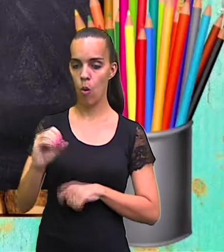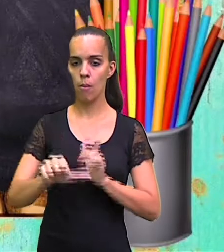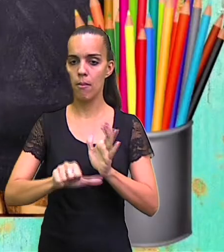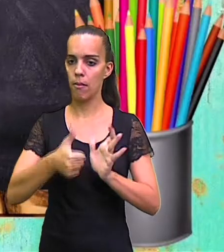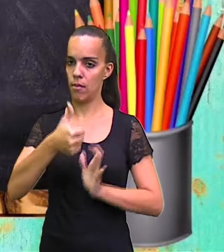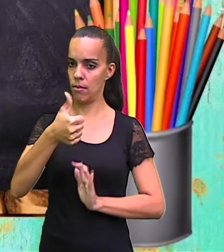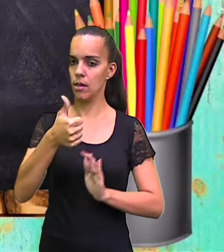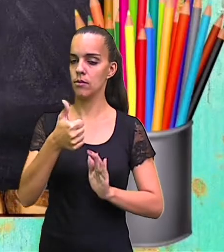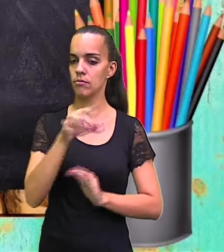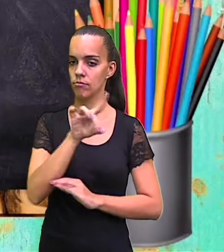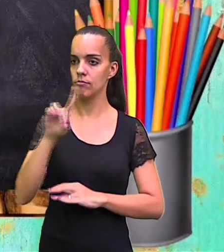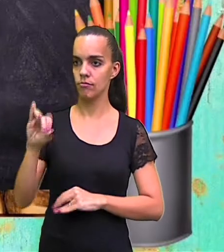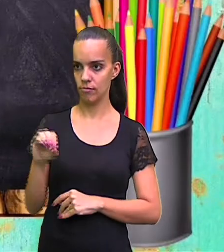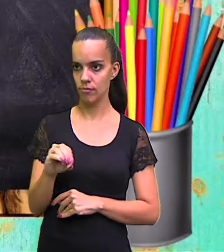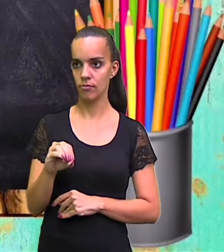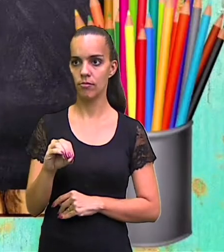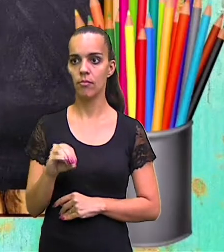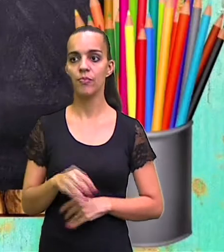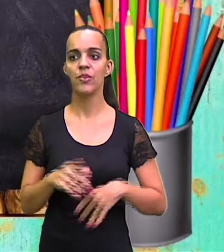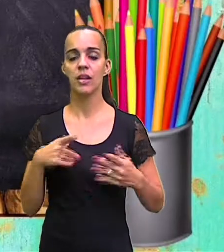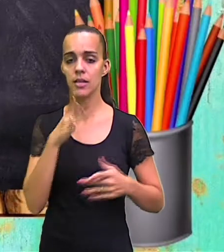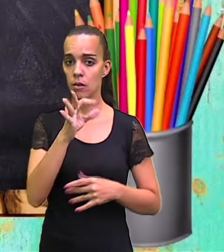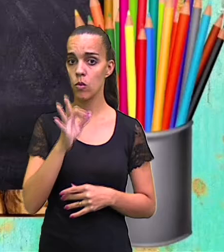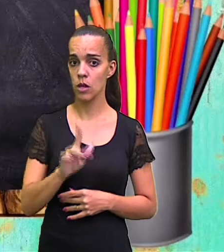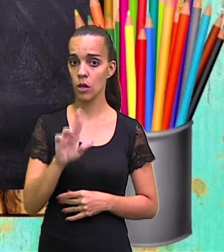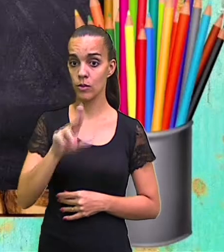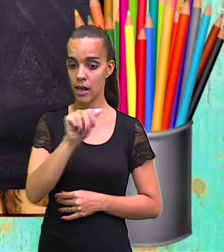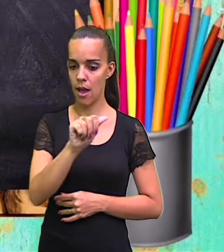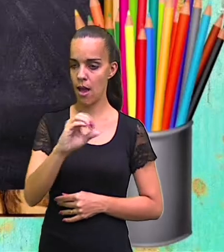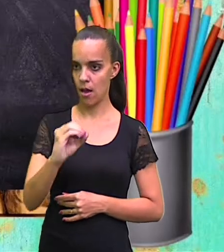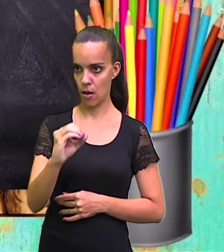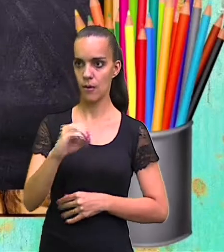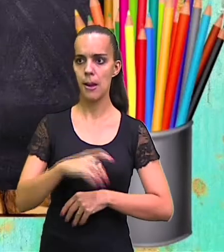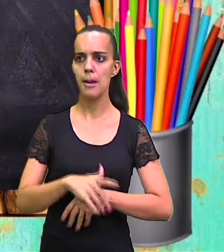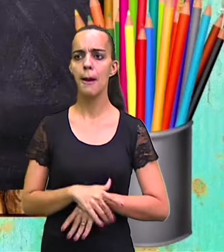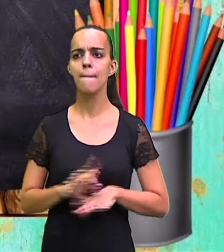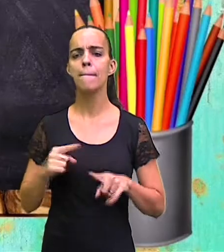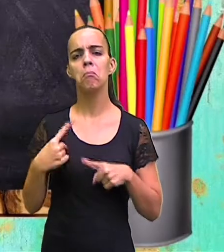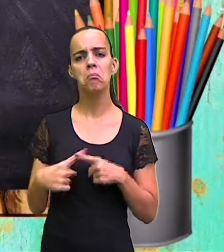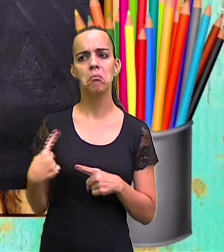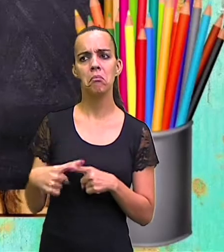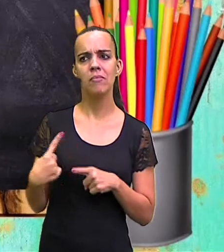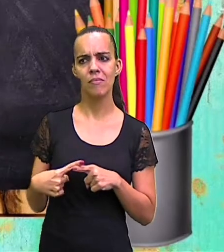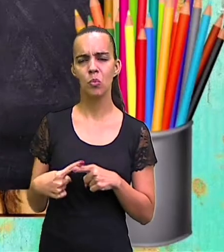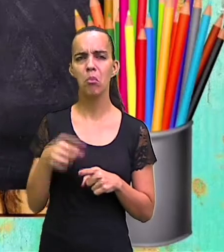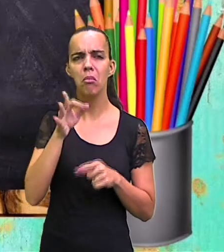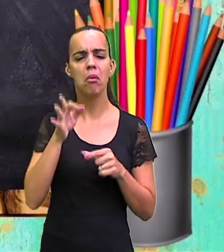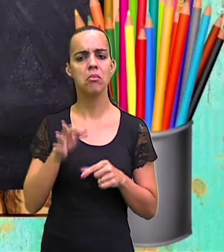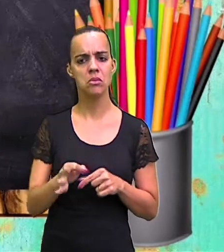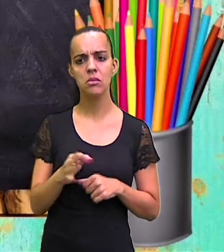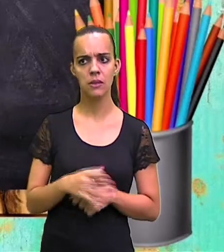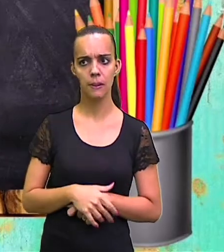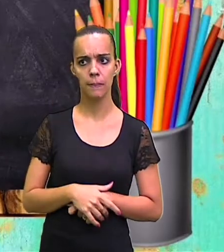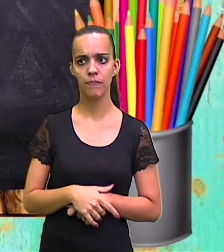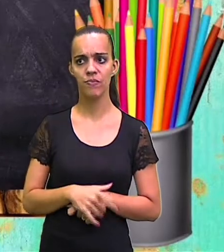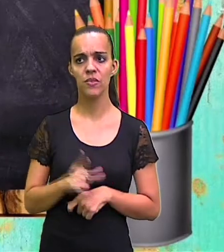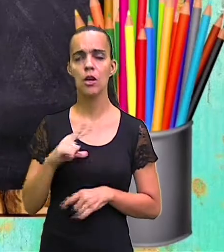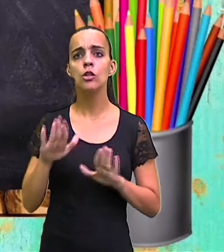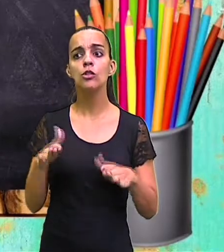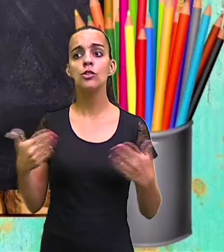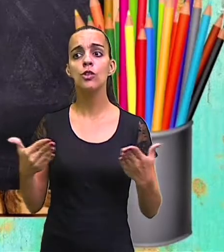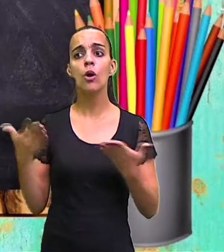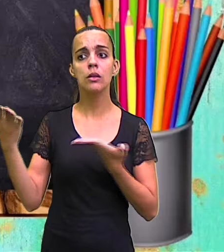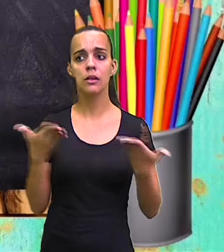primeiro dia. Esse é o certo. Agora, por que é o certo? De onde